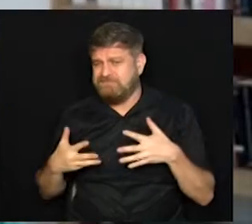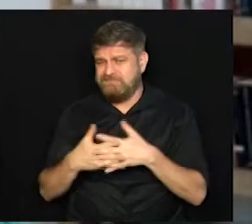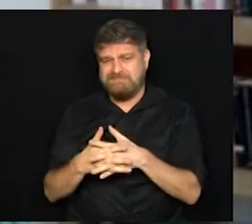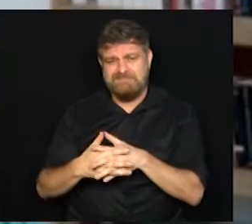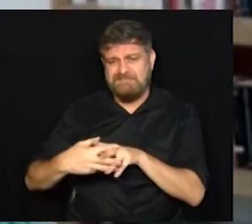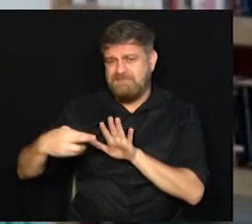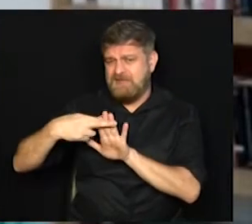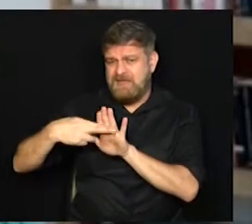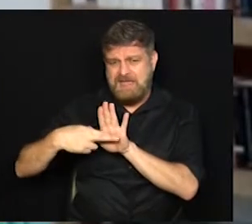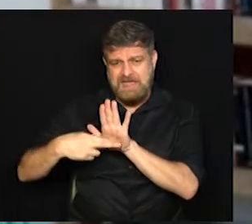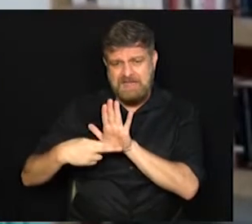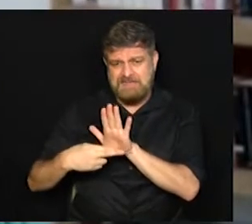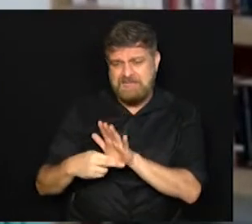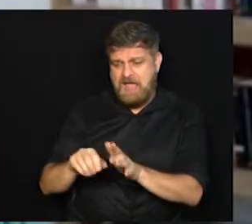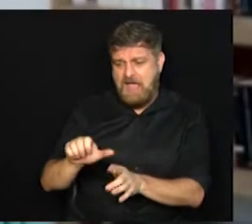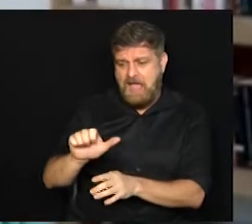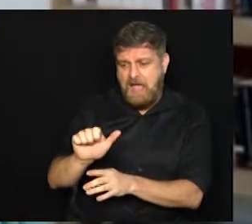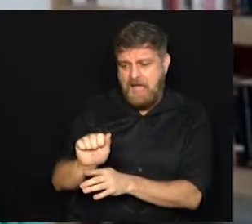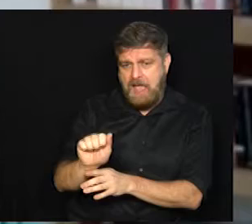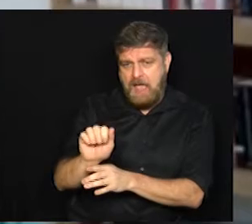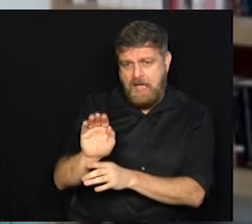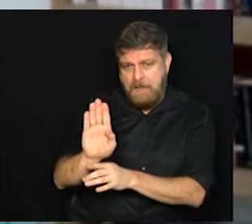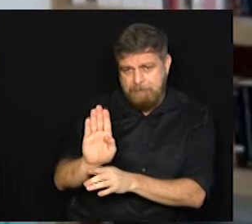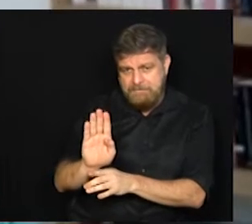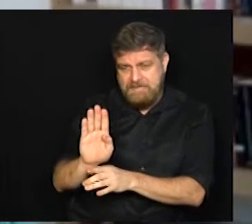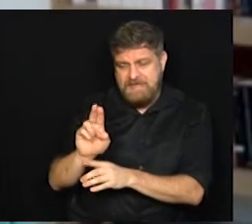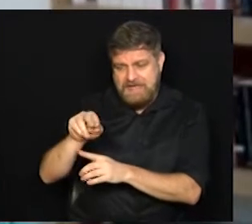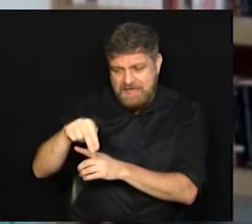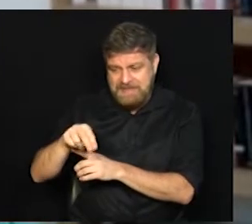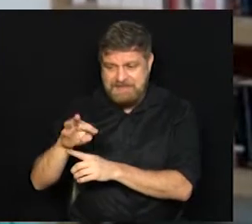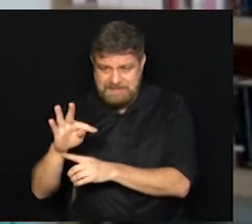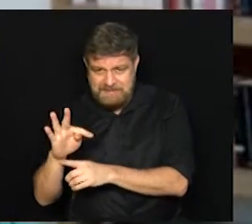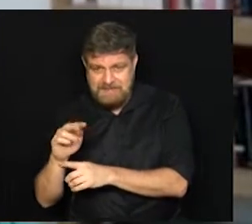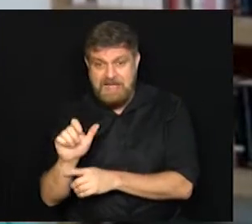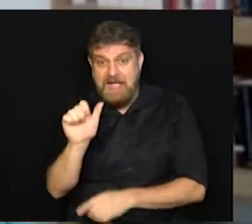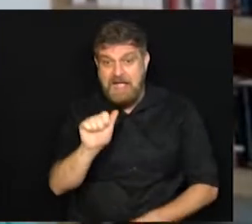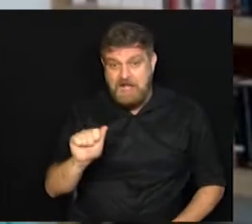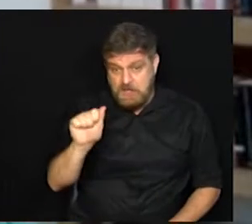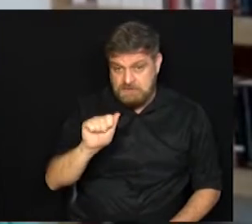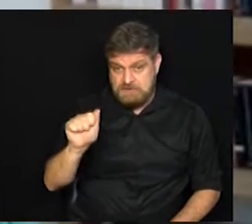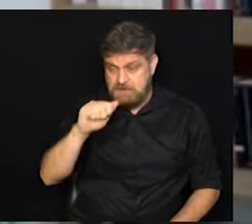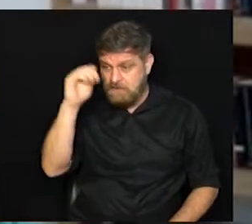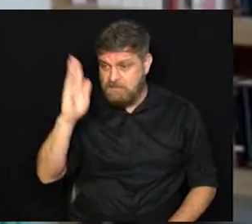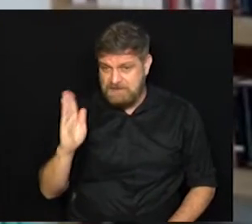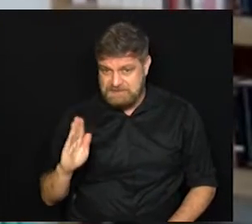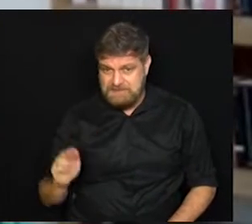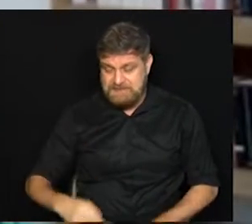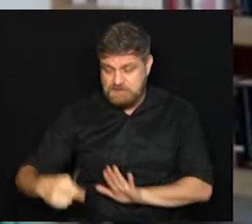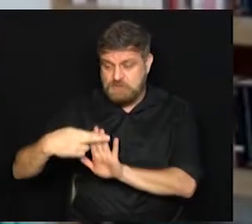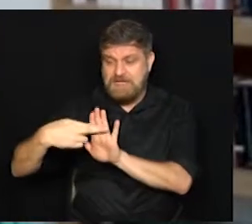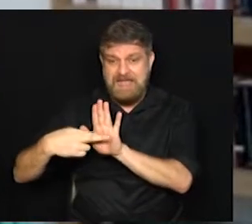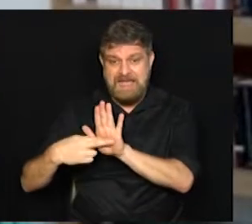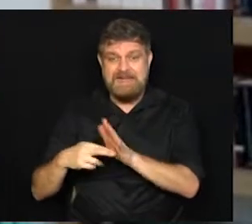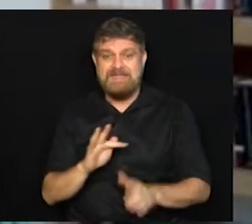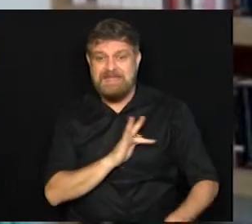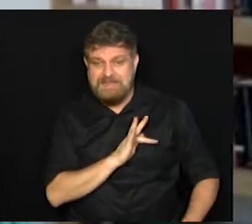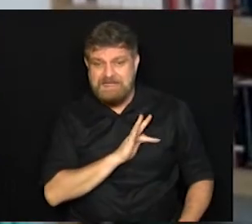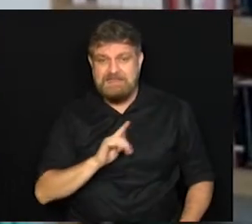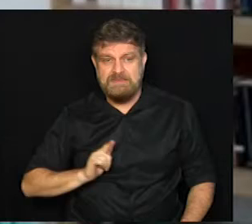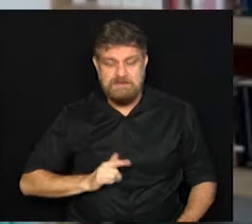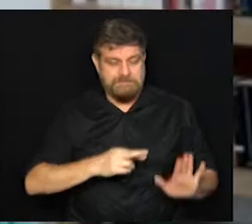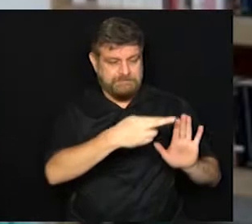da ABNT. Porque a ABNT, que é a Associação Brasileira de Normas Técnicas, né, ela regulamenta, ela